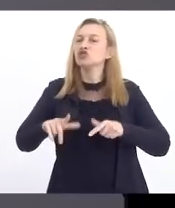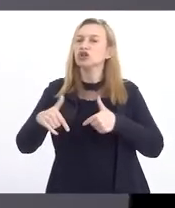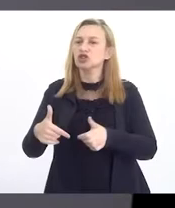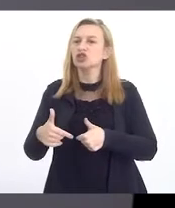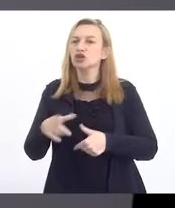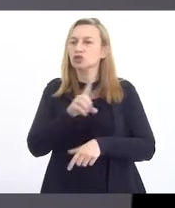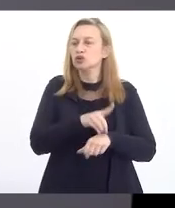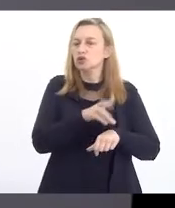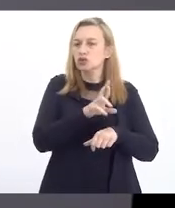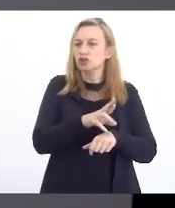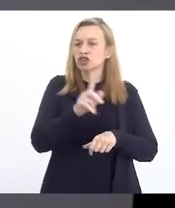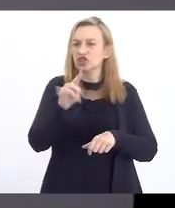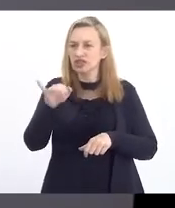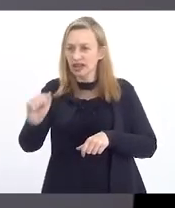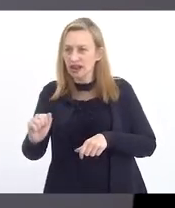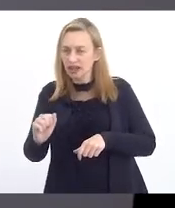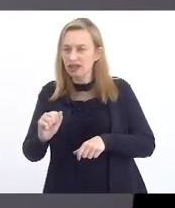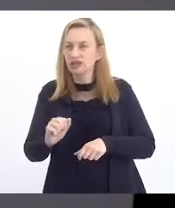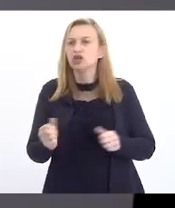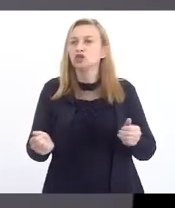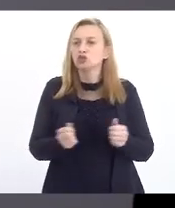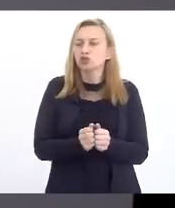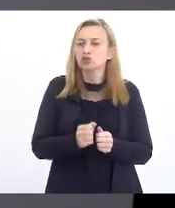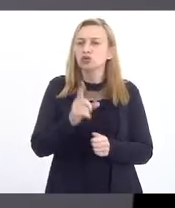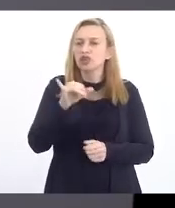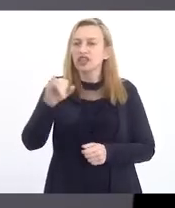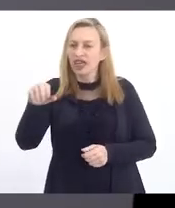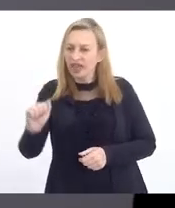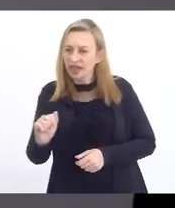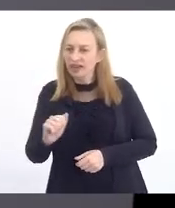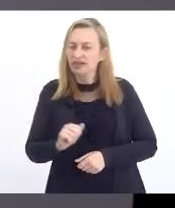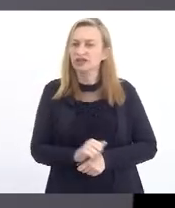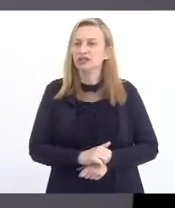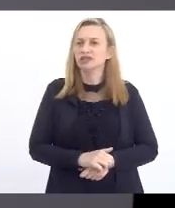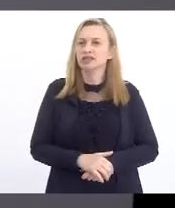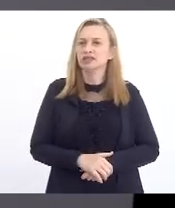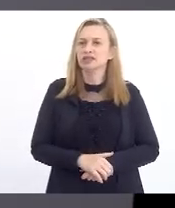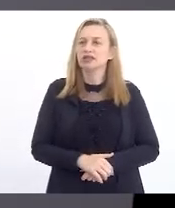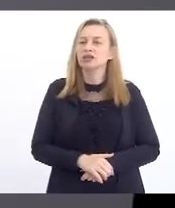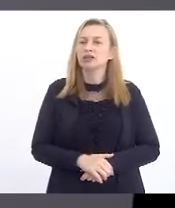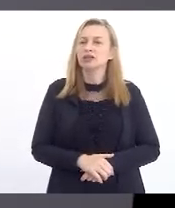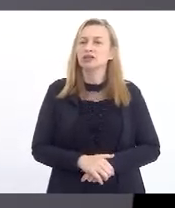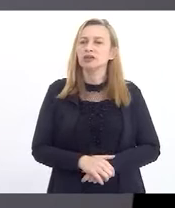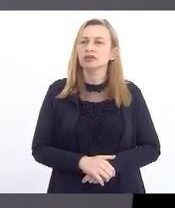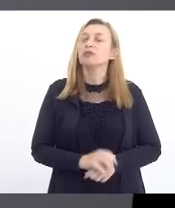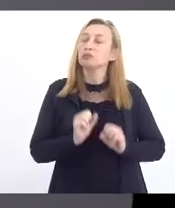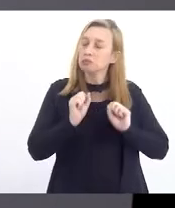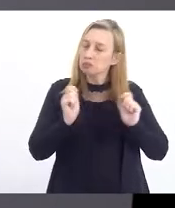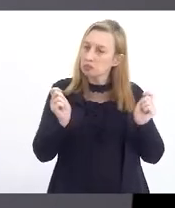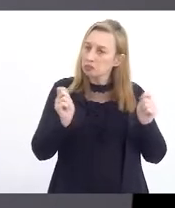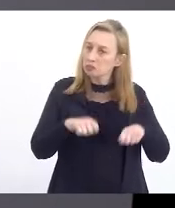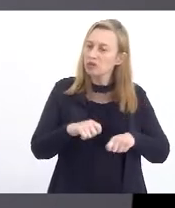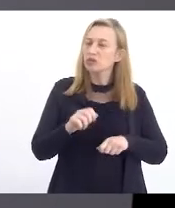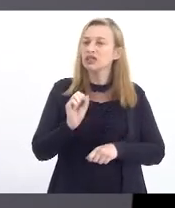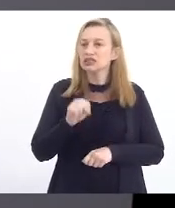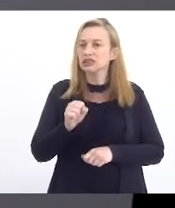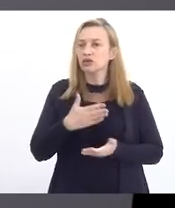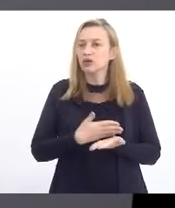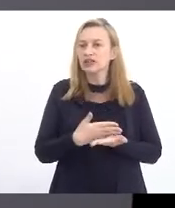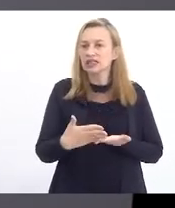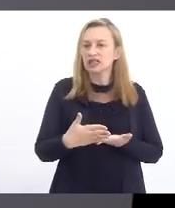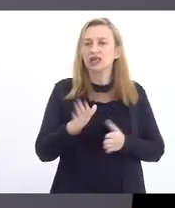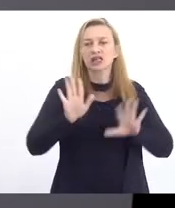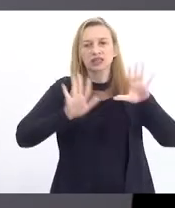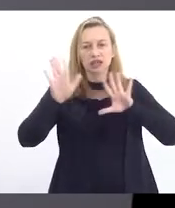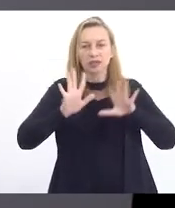doutora Gisela, juntamente com o INEA, para que isso possibilite o início do